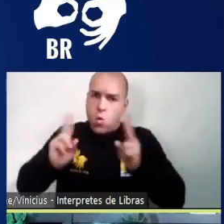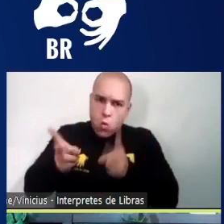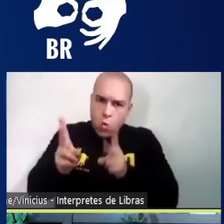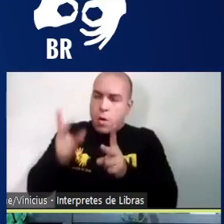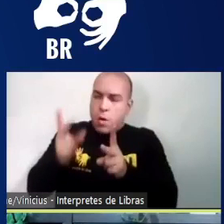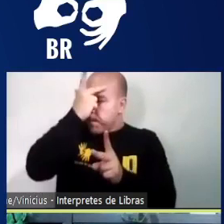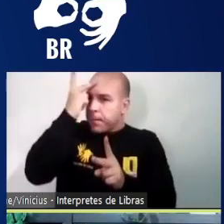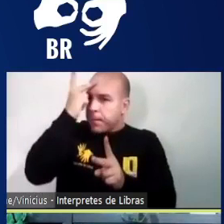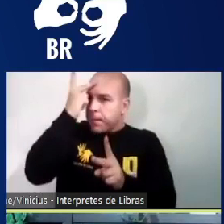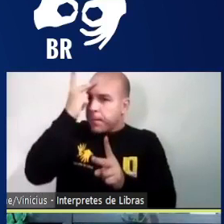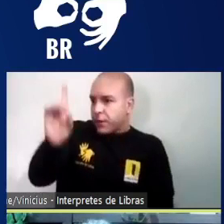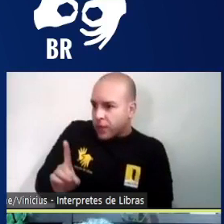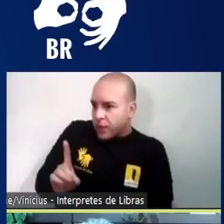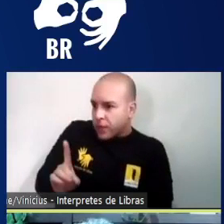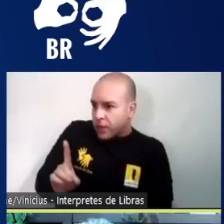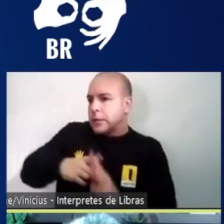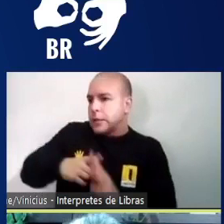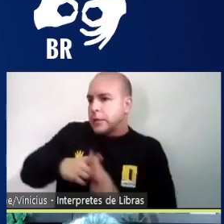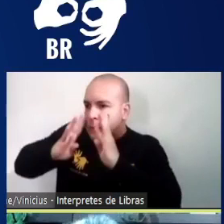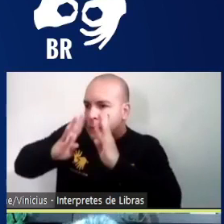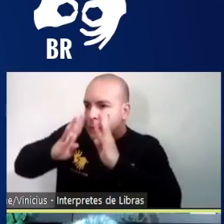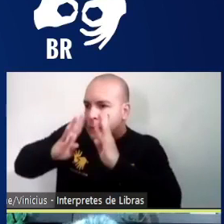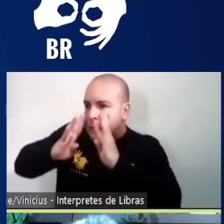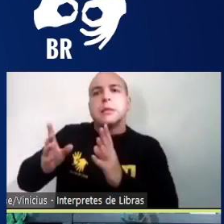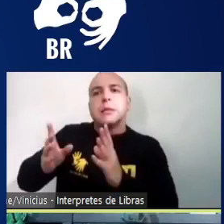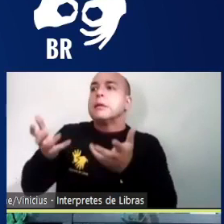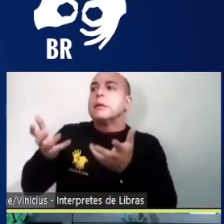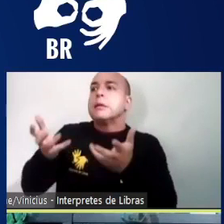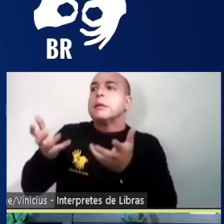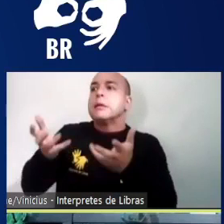no transcorrer dos anos, que